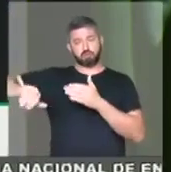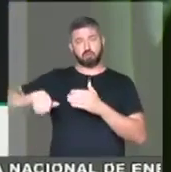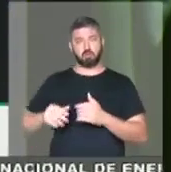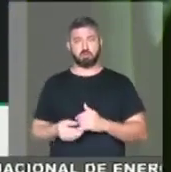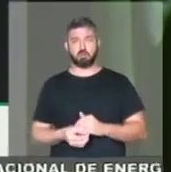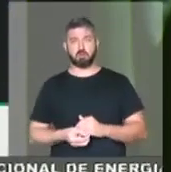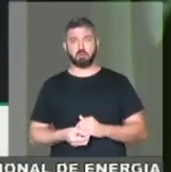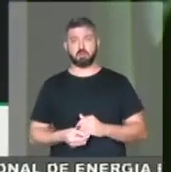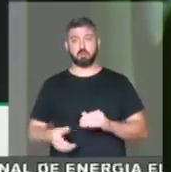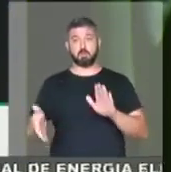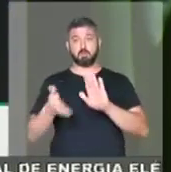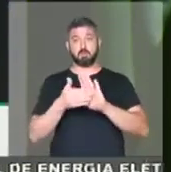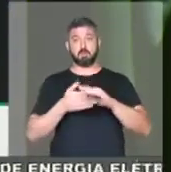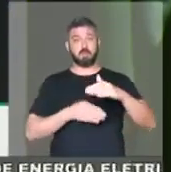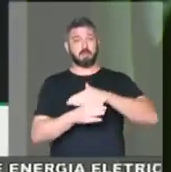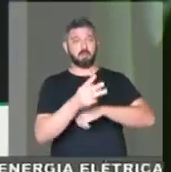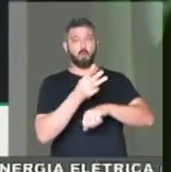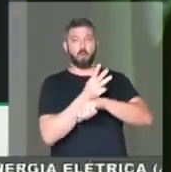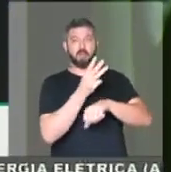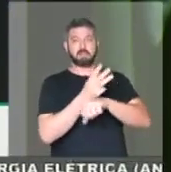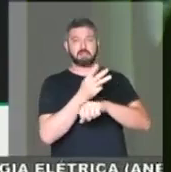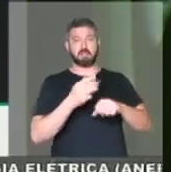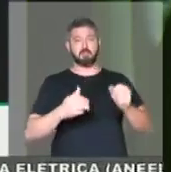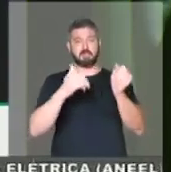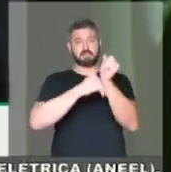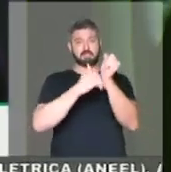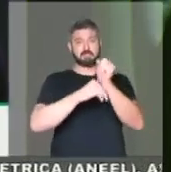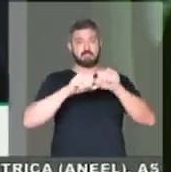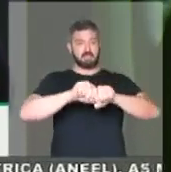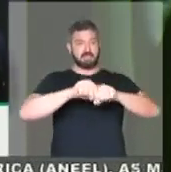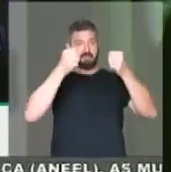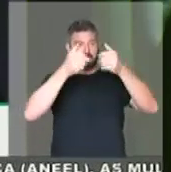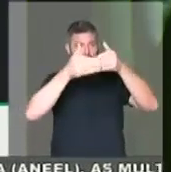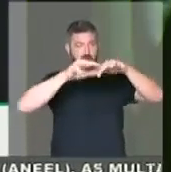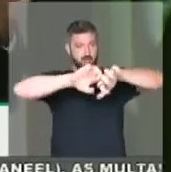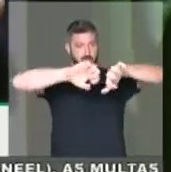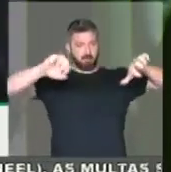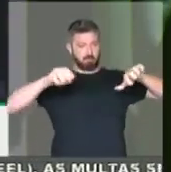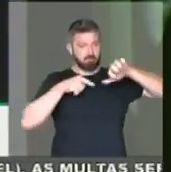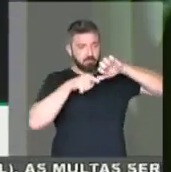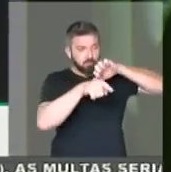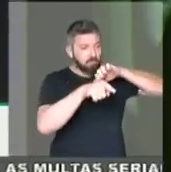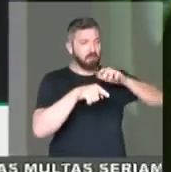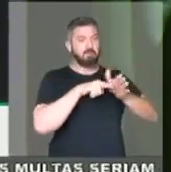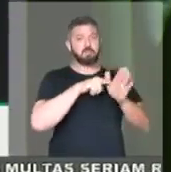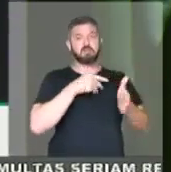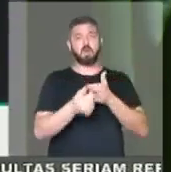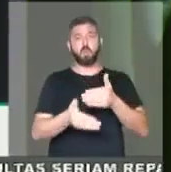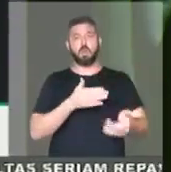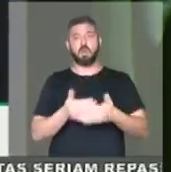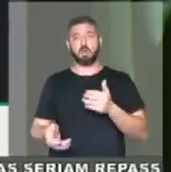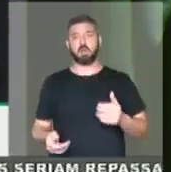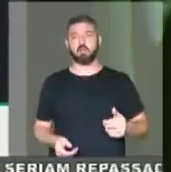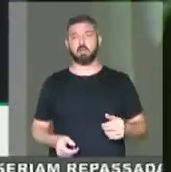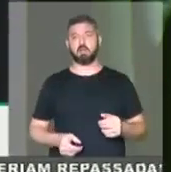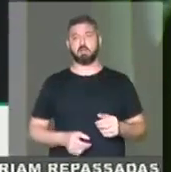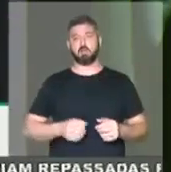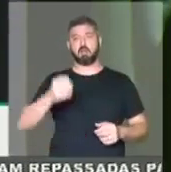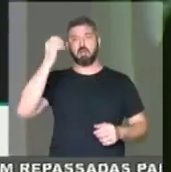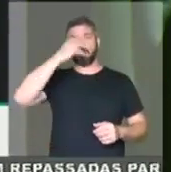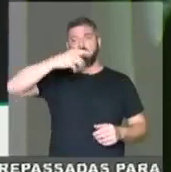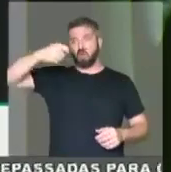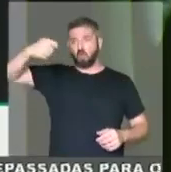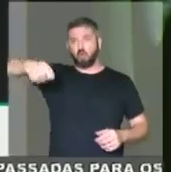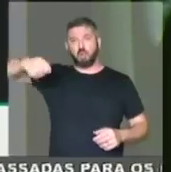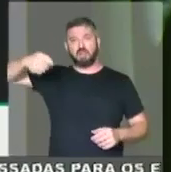que pudessem entrar nas redes do WhatsApp, quebrando a rede de criptografia, para investigar qualquer coisa. Tinha um nível de autoritarismo